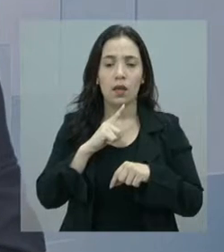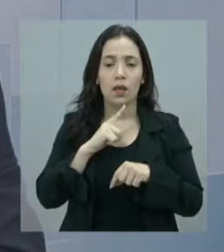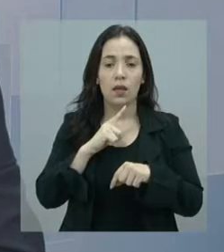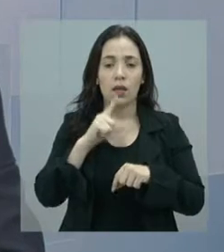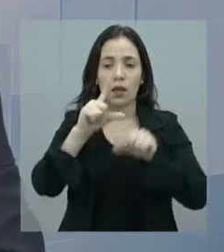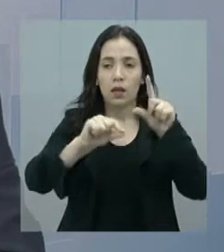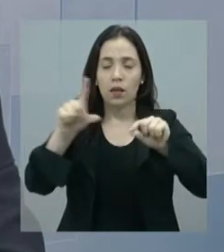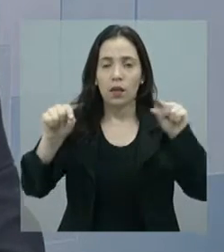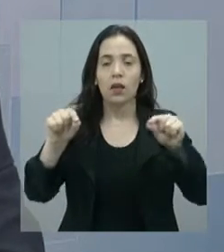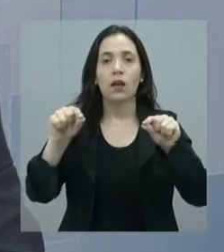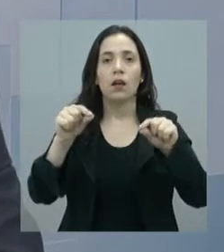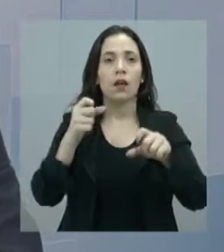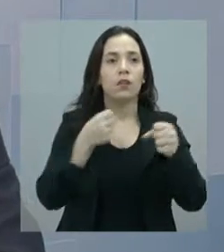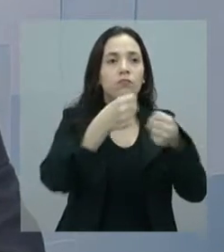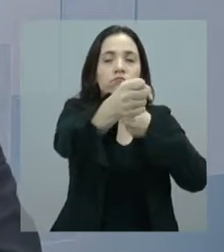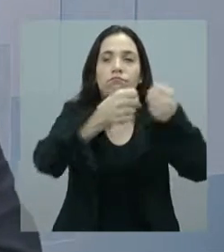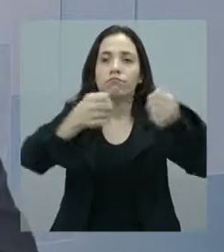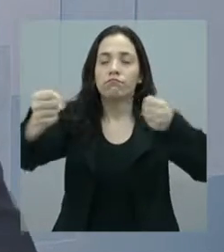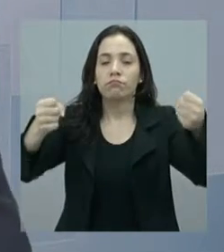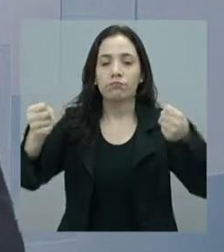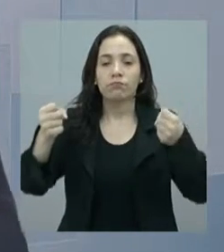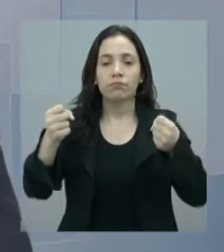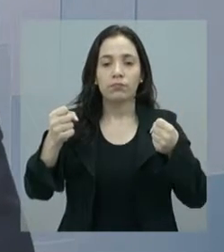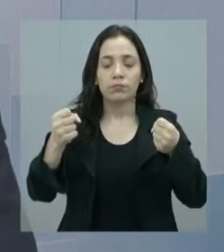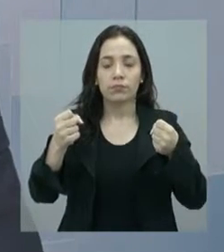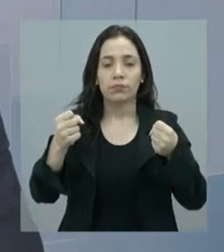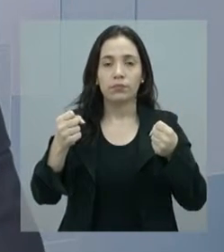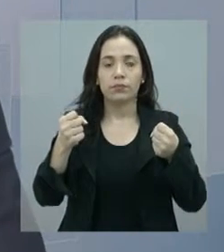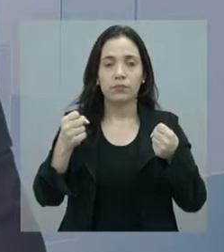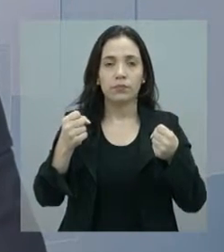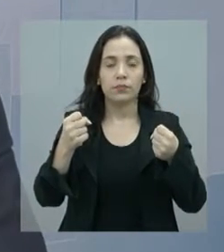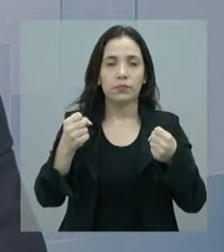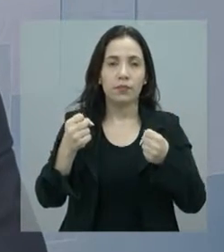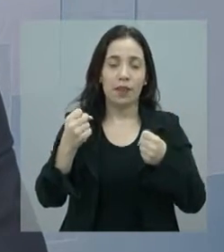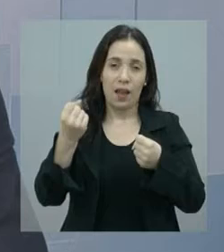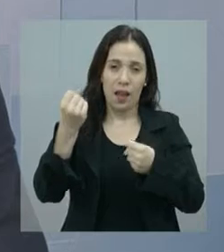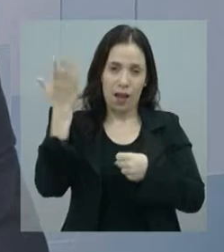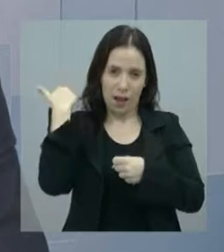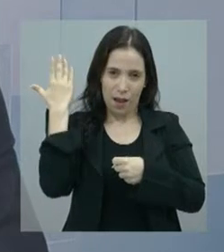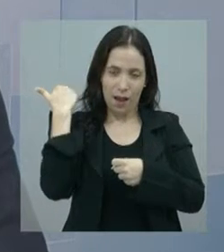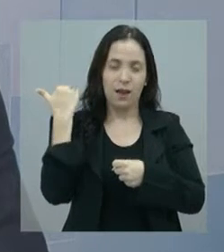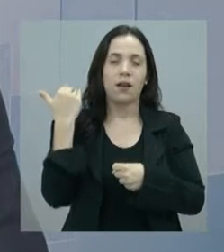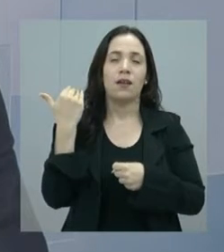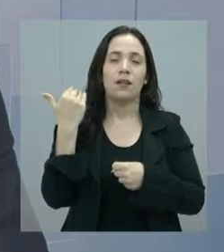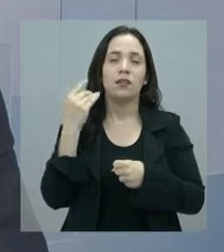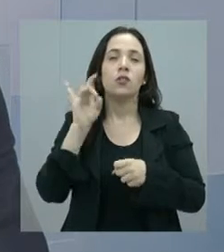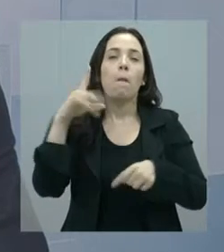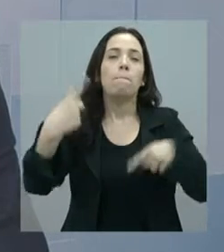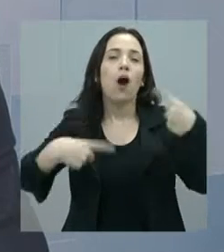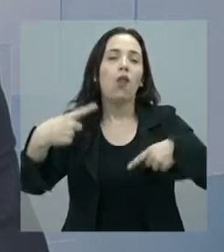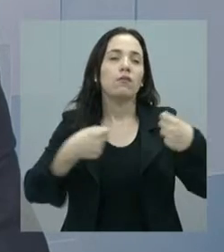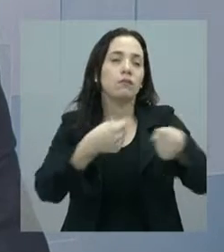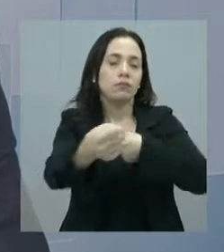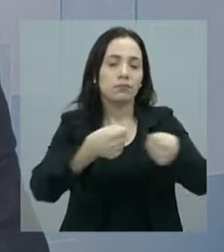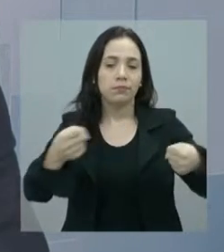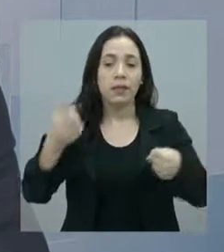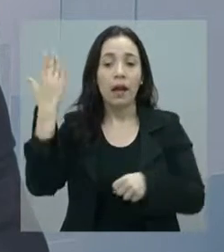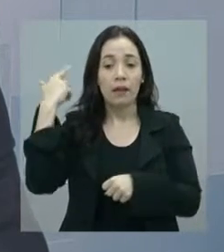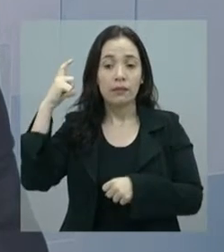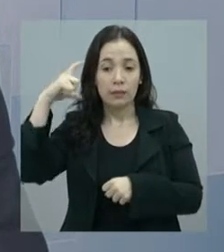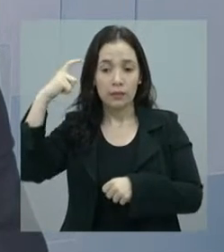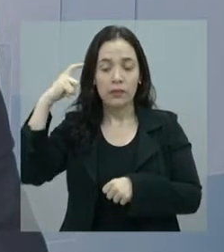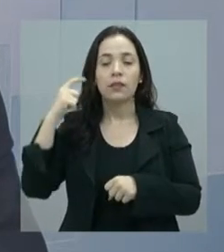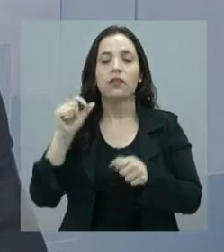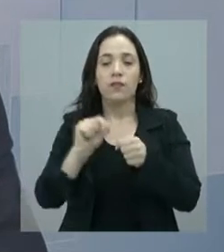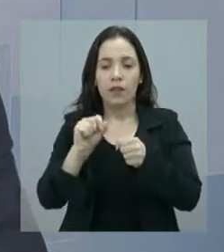pela Escola de Saúde Pública, esses cargos que ultimamente vinham sendo indicados politicamente. Na época do governador Cid, eles eram resultado